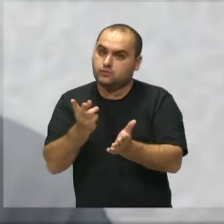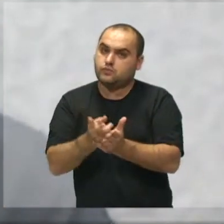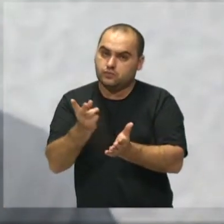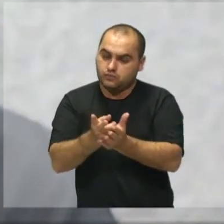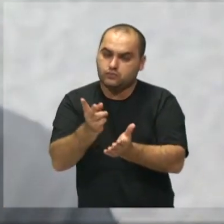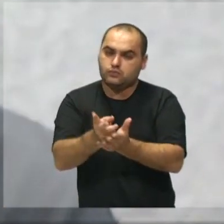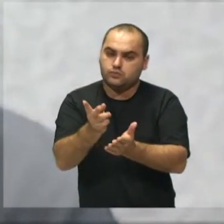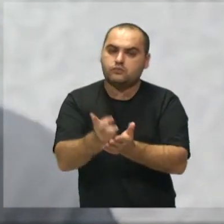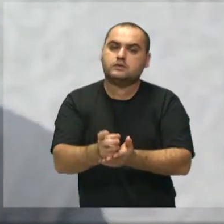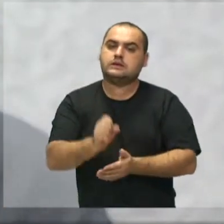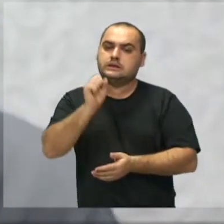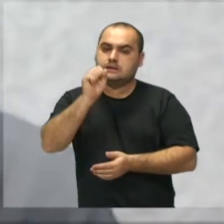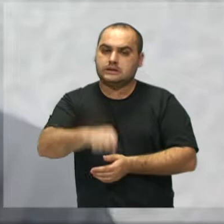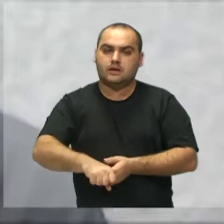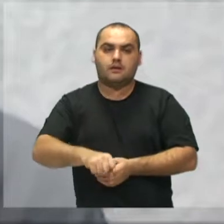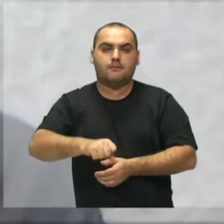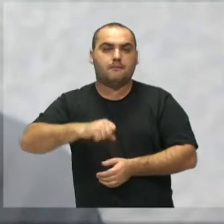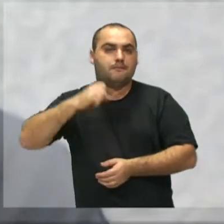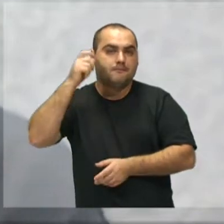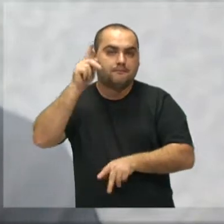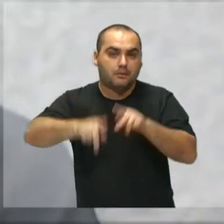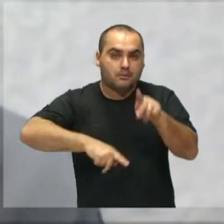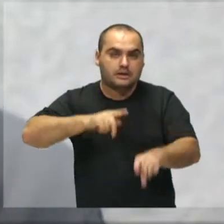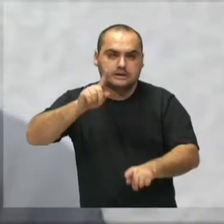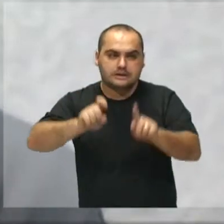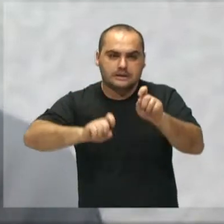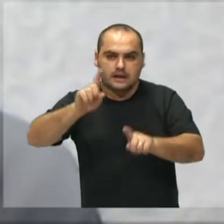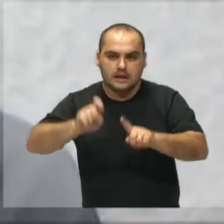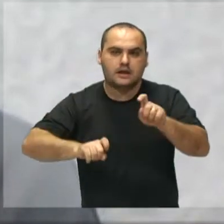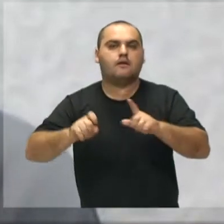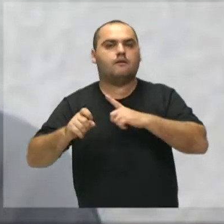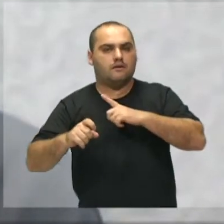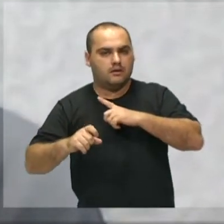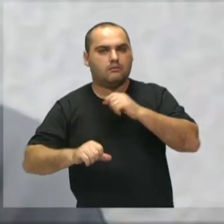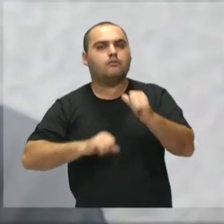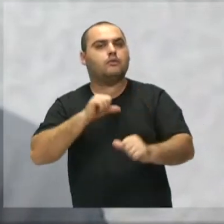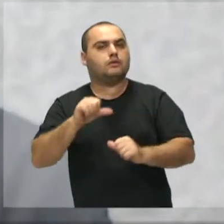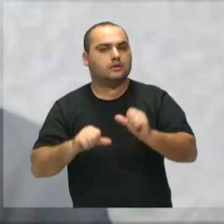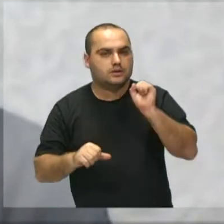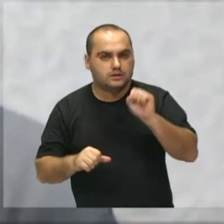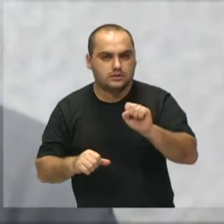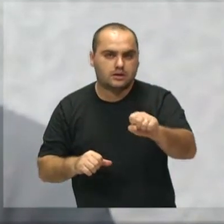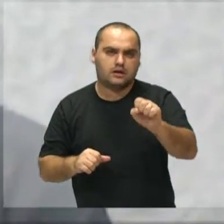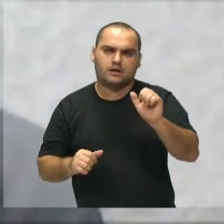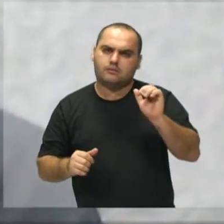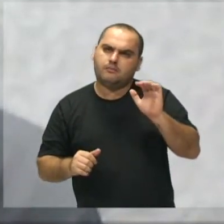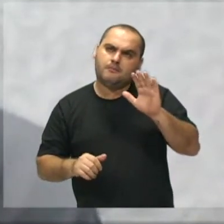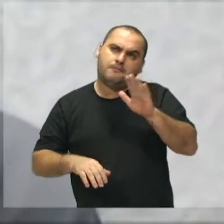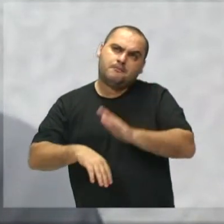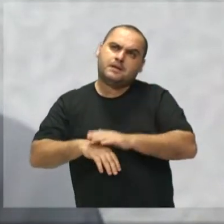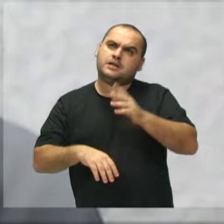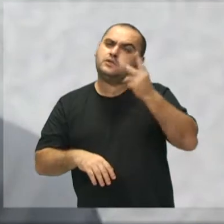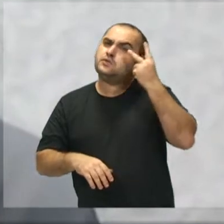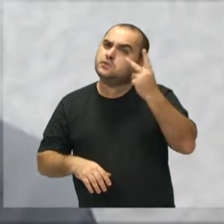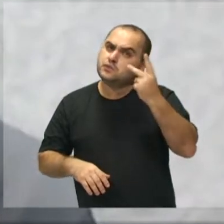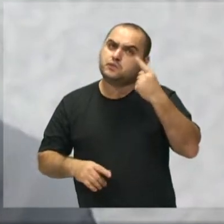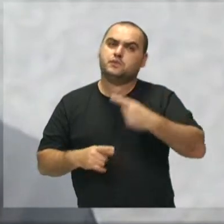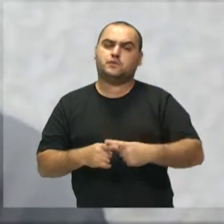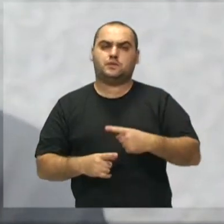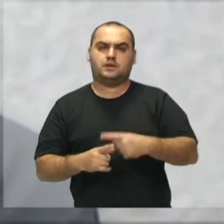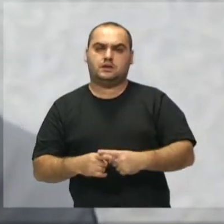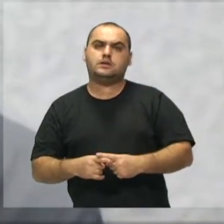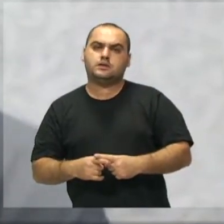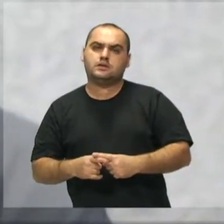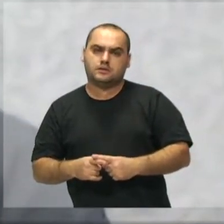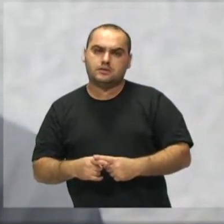ocorrendo, os testes que a população está fazendo vão continuar ocorrendo, pelo menos por mais 2 legislaturas, imagino, 2 momentos